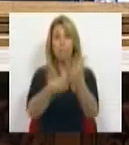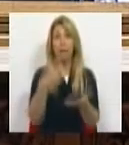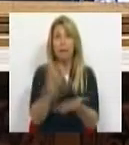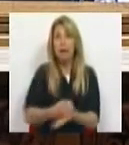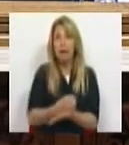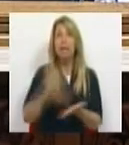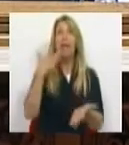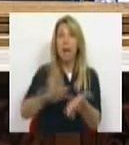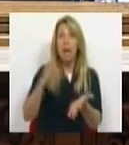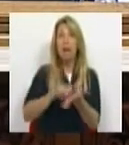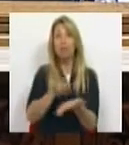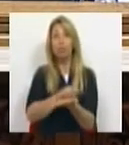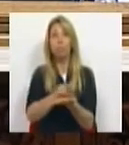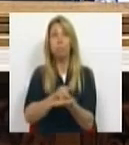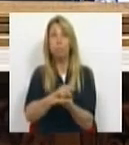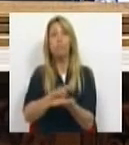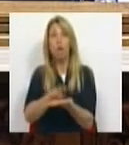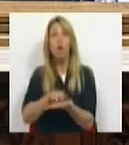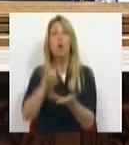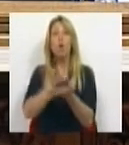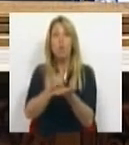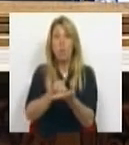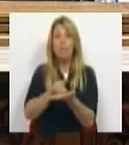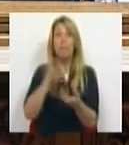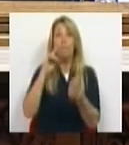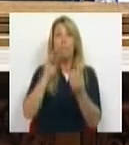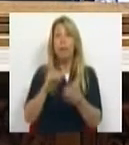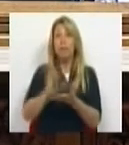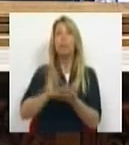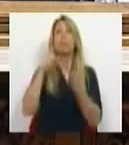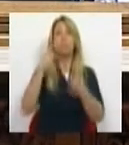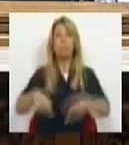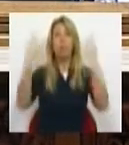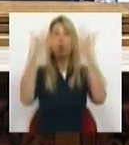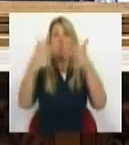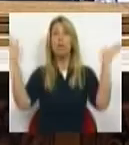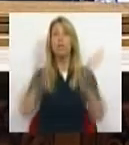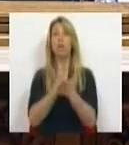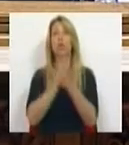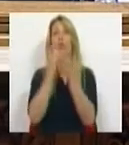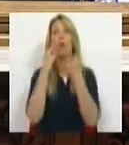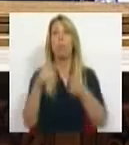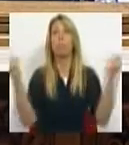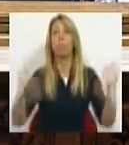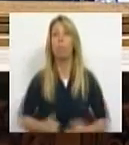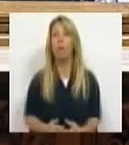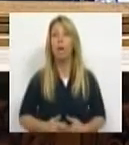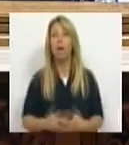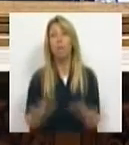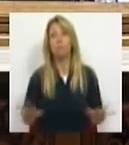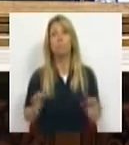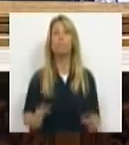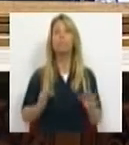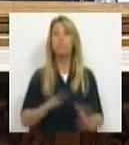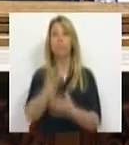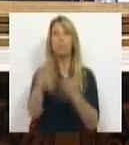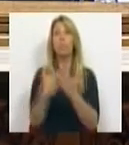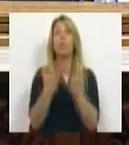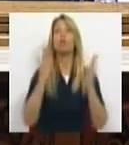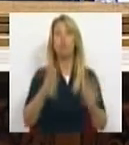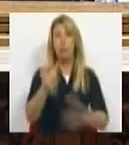básico aponta o alargamento deste espírito de democratização da escola pública que inclusivamente foi